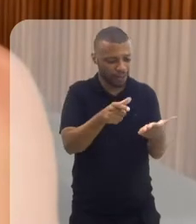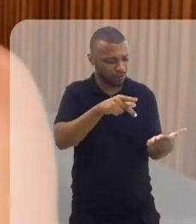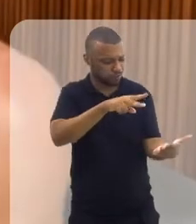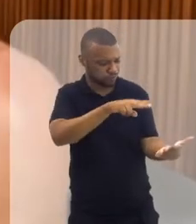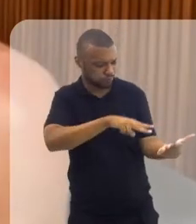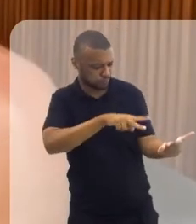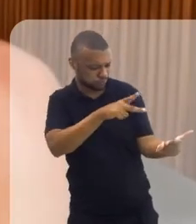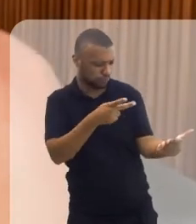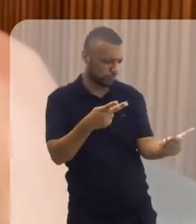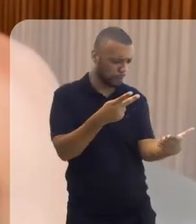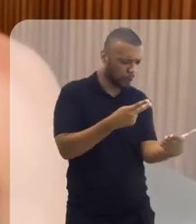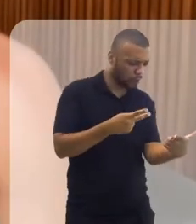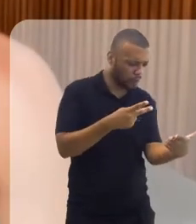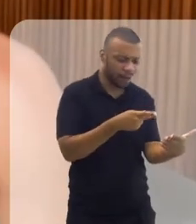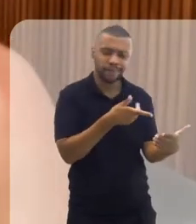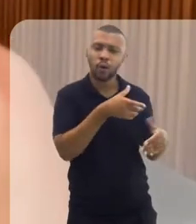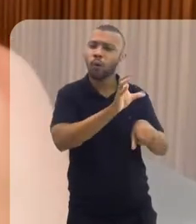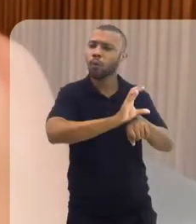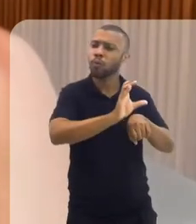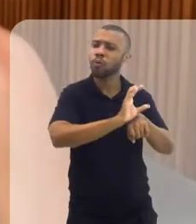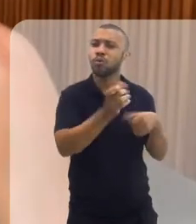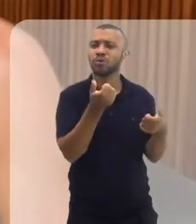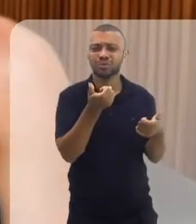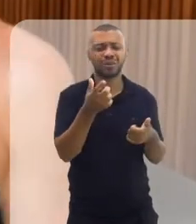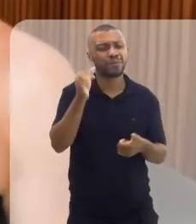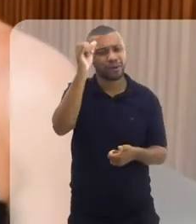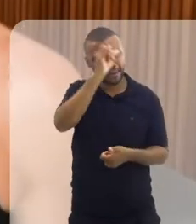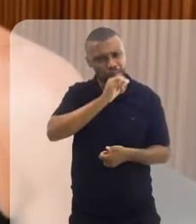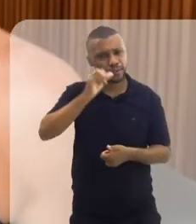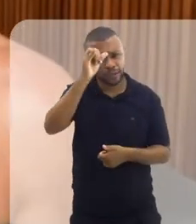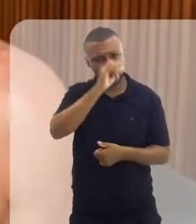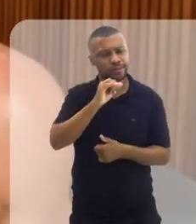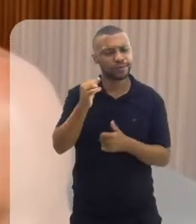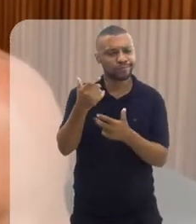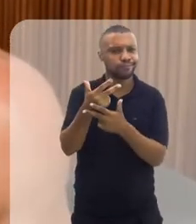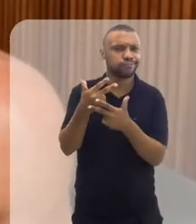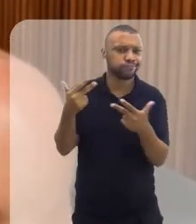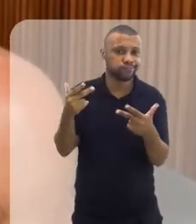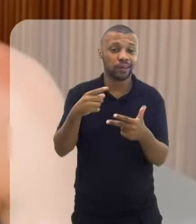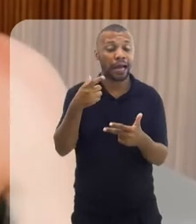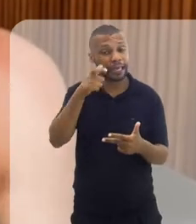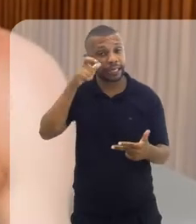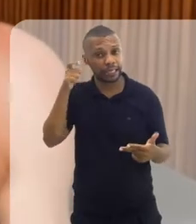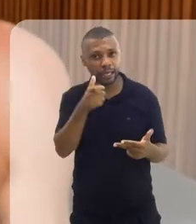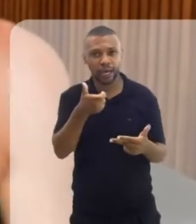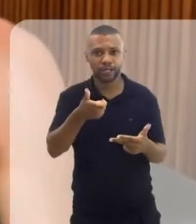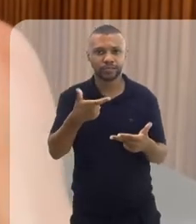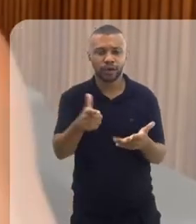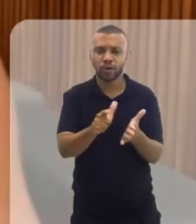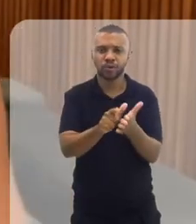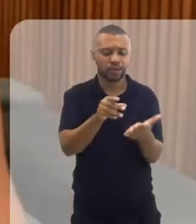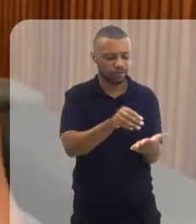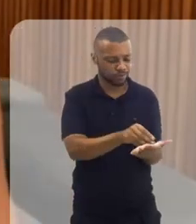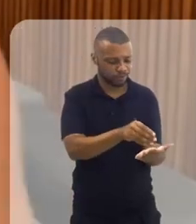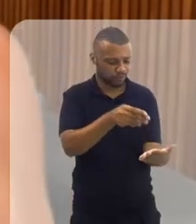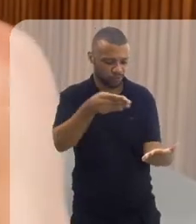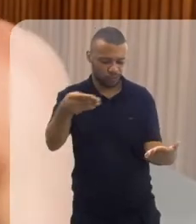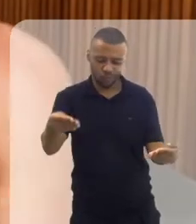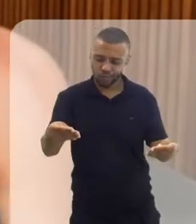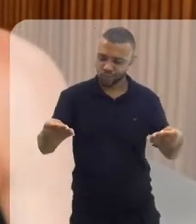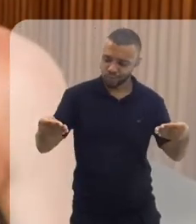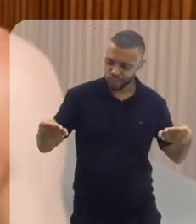coisa tão antiga, né? Mas foi outro dia. E então era interessante, assim, a gente abria o jornal, via uns cursos que